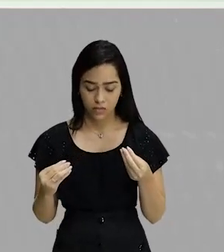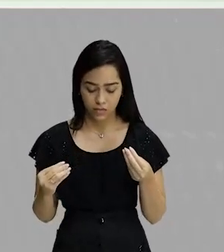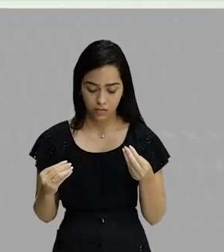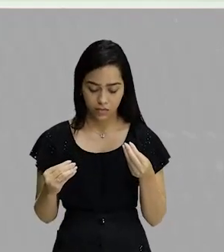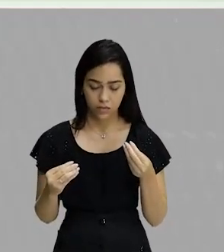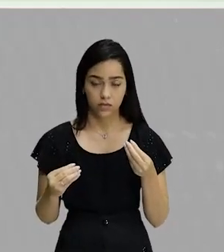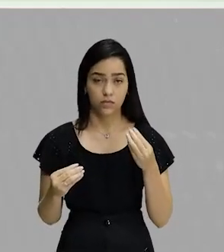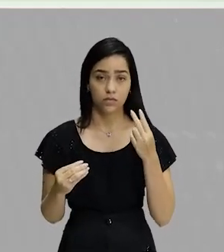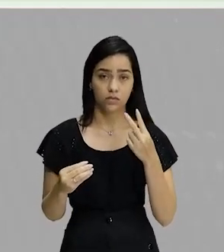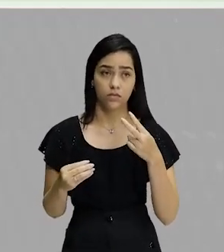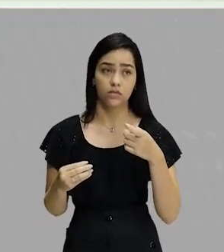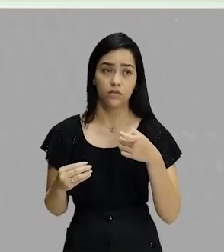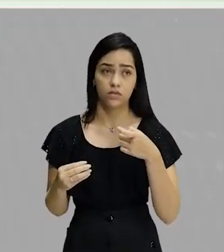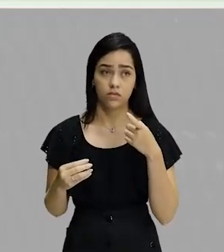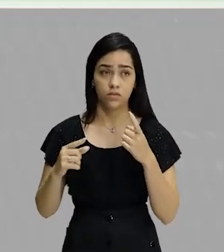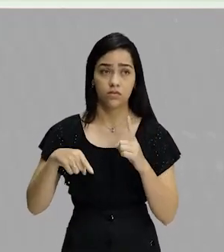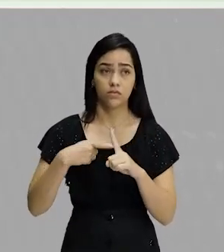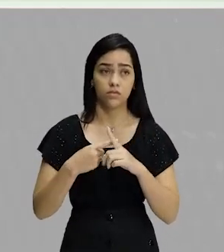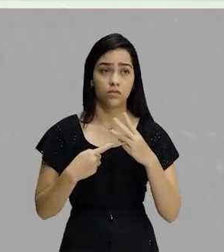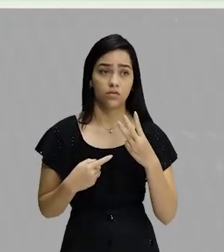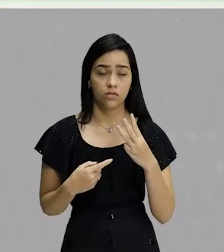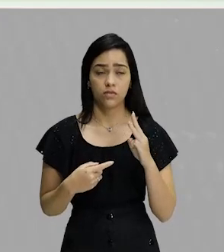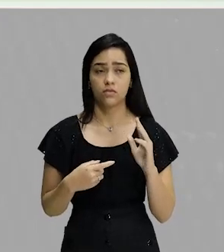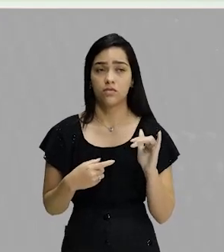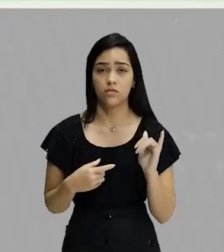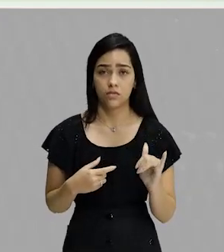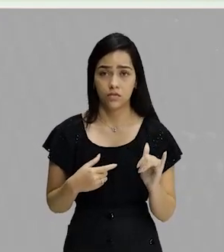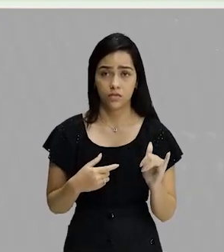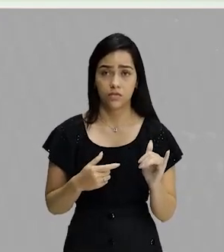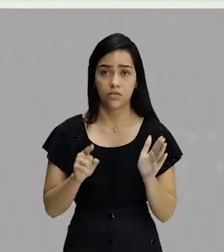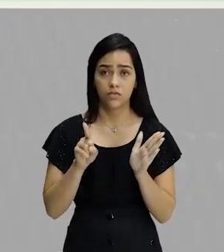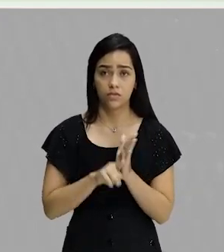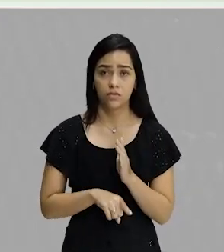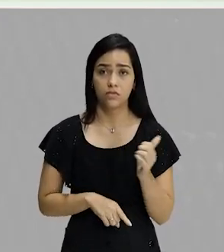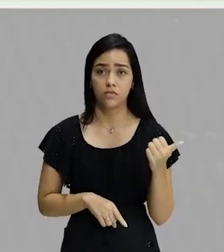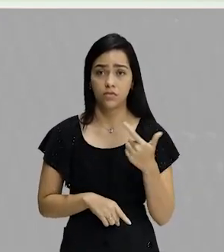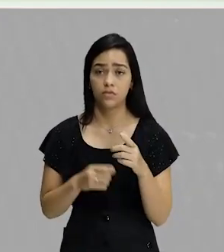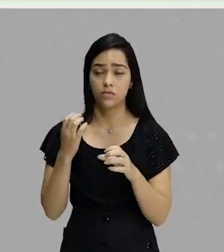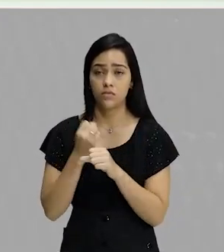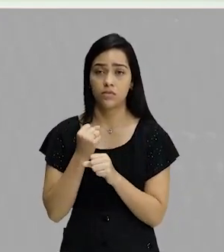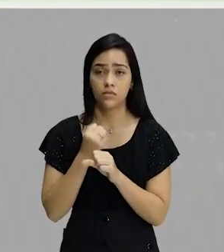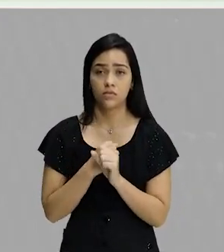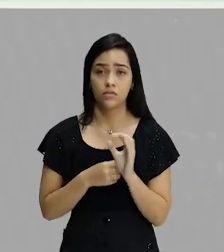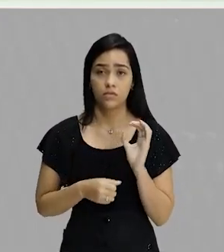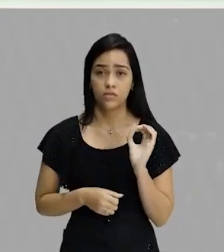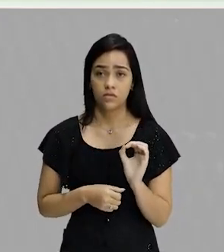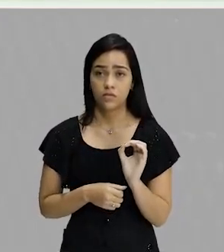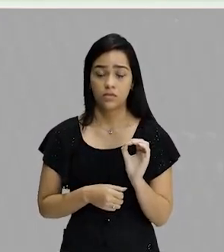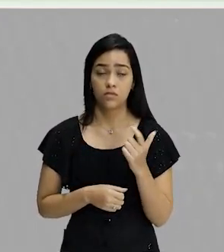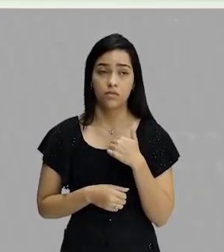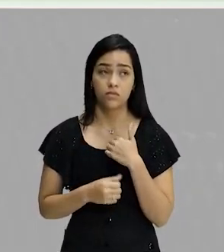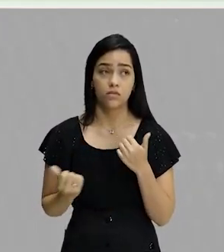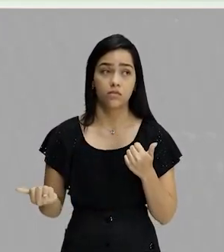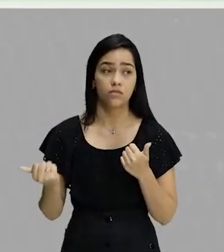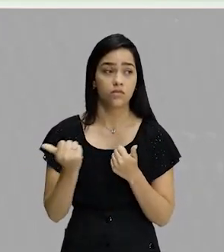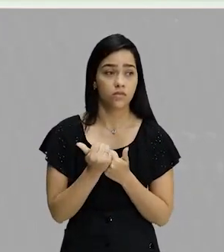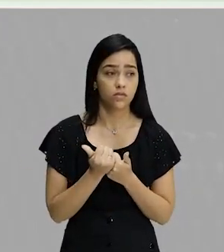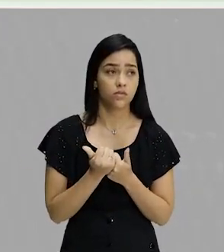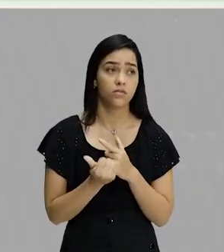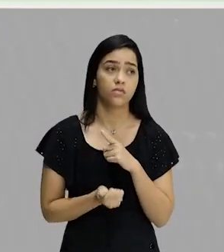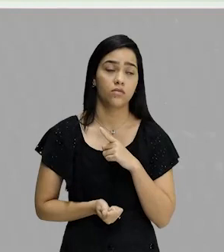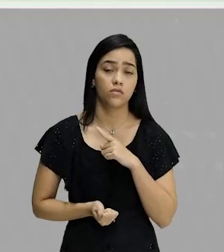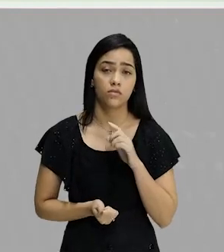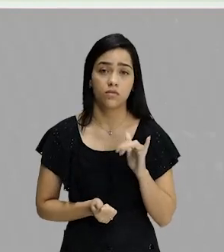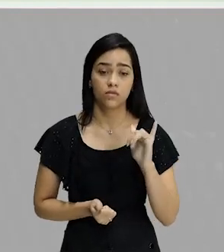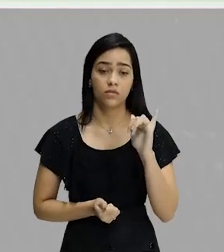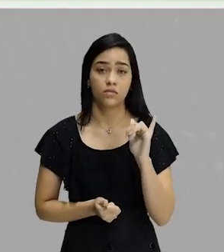2x mais 3y menos 12 igual a 0. E vou substituir esse y